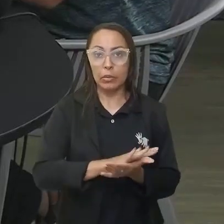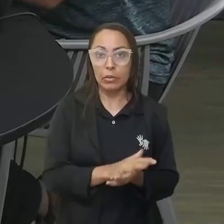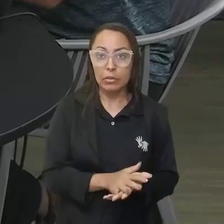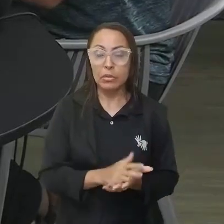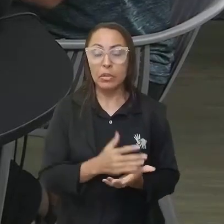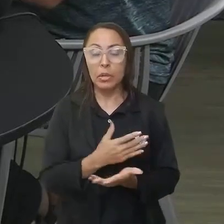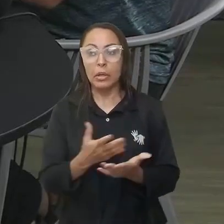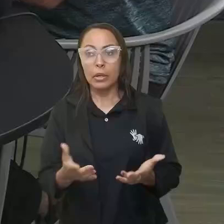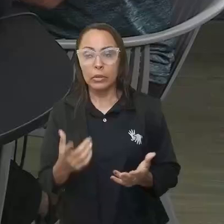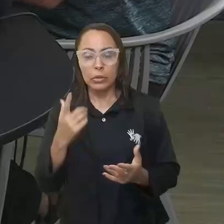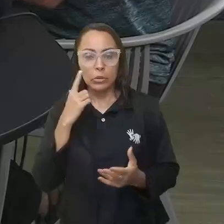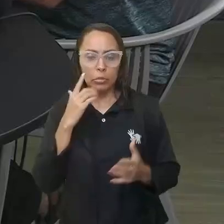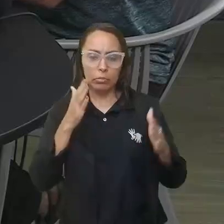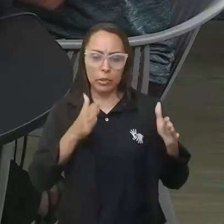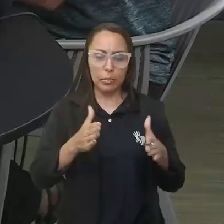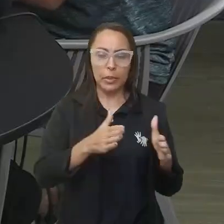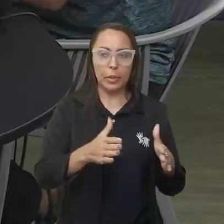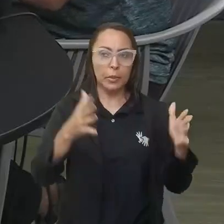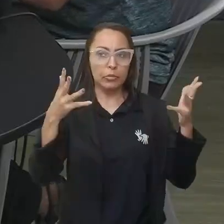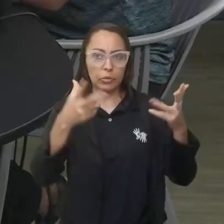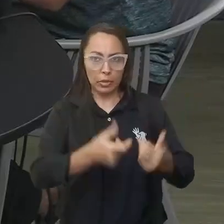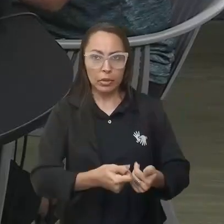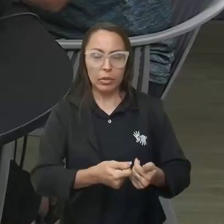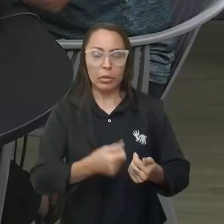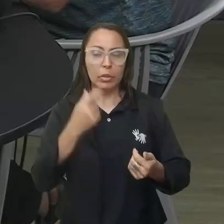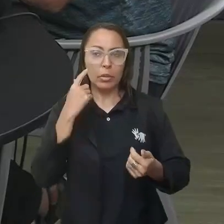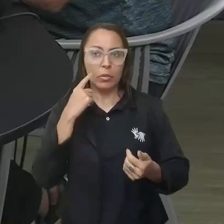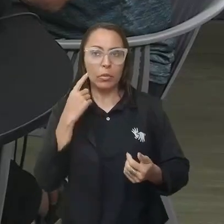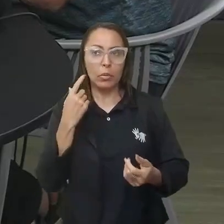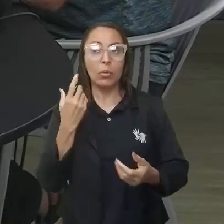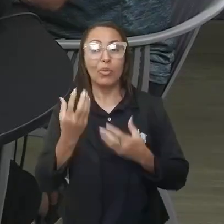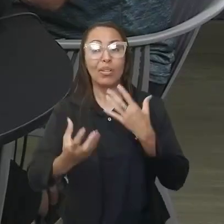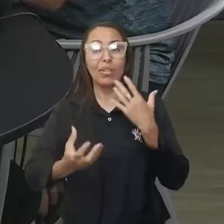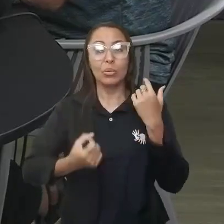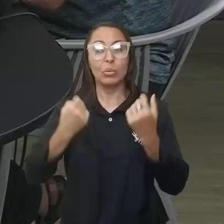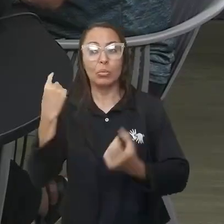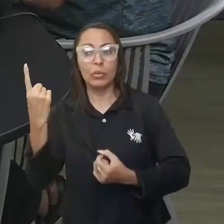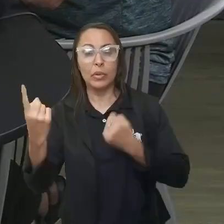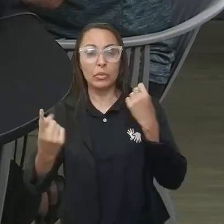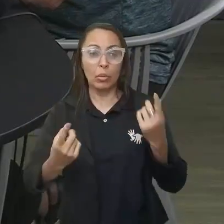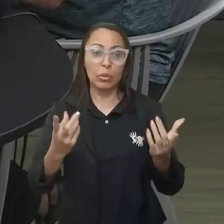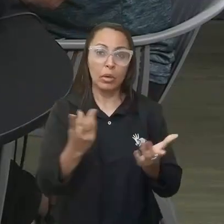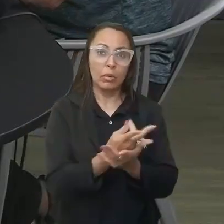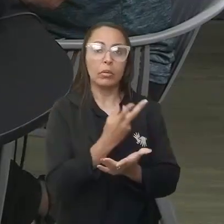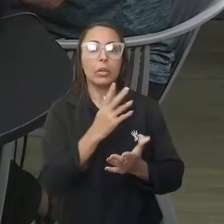assim, do encaminhamento geral. Quando acontece uma violência física